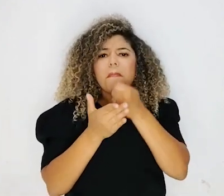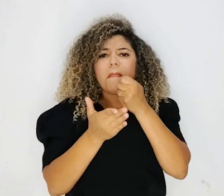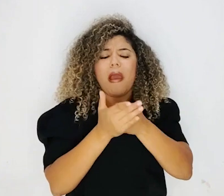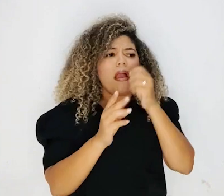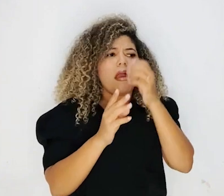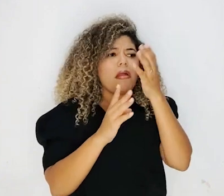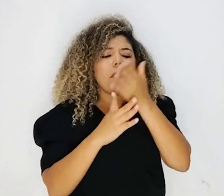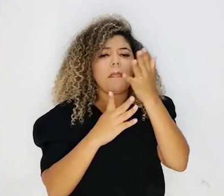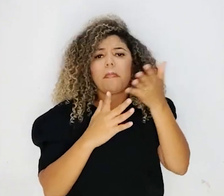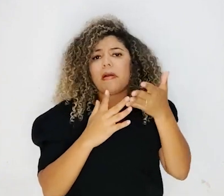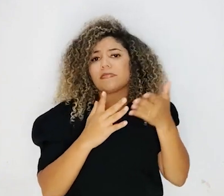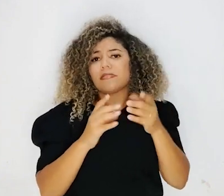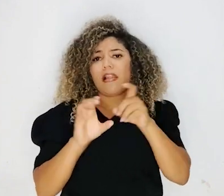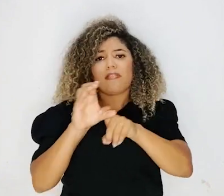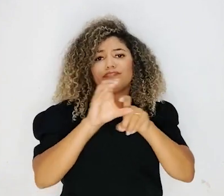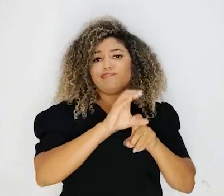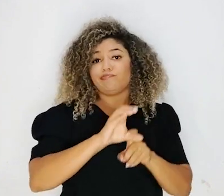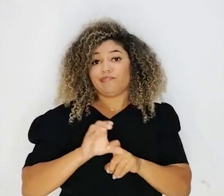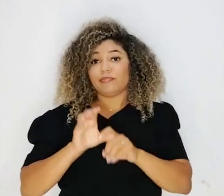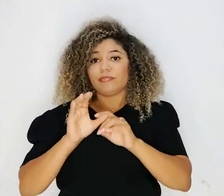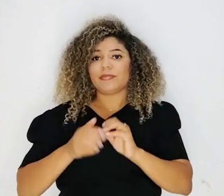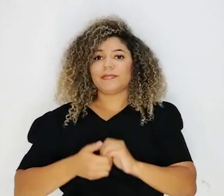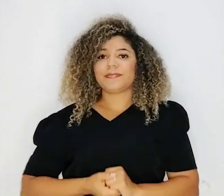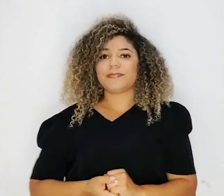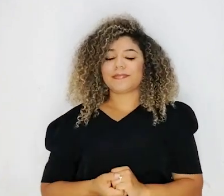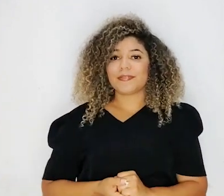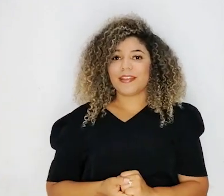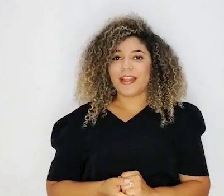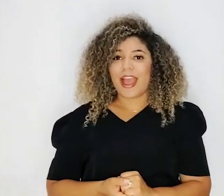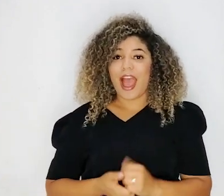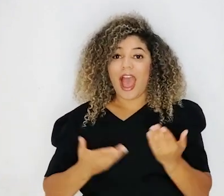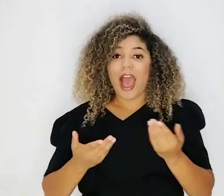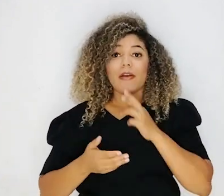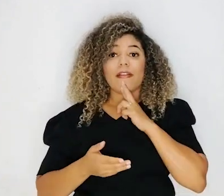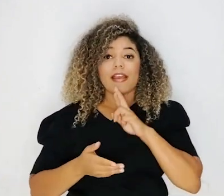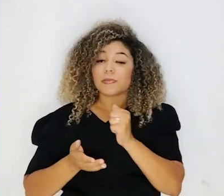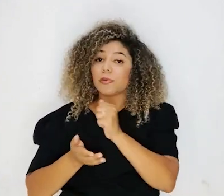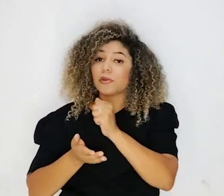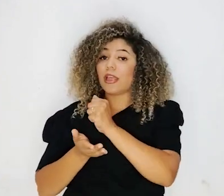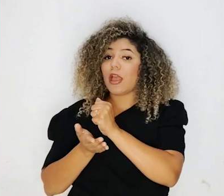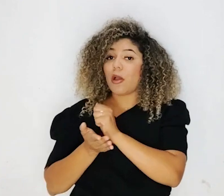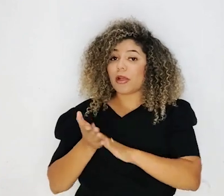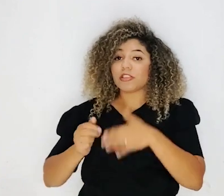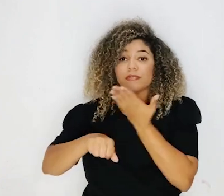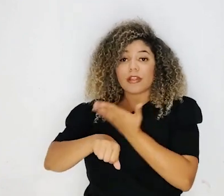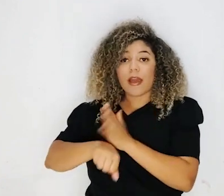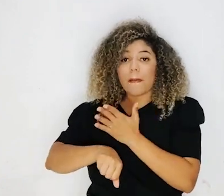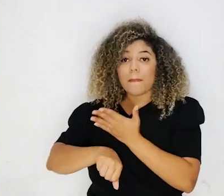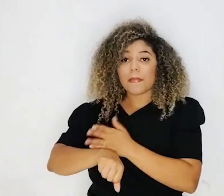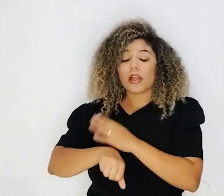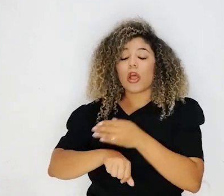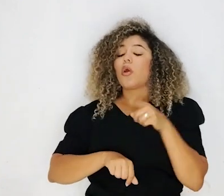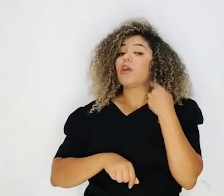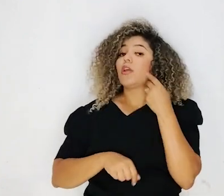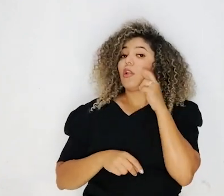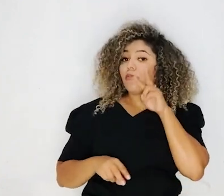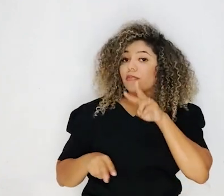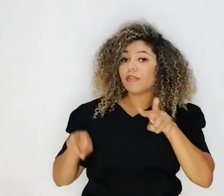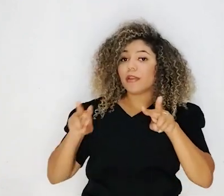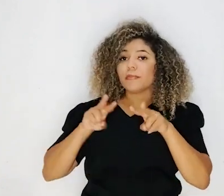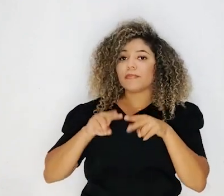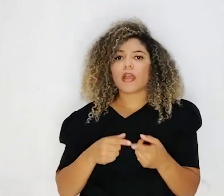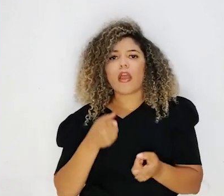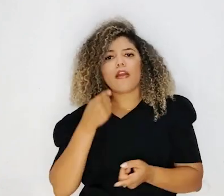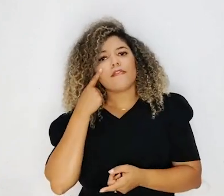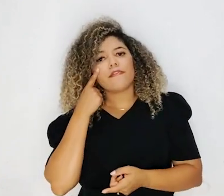o seu orçamento. Tranquilo? Vamos aqui fazer um exercício agora, colocar em prática aí o que a gente viu.